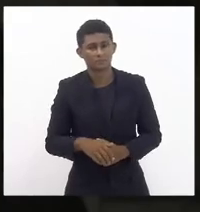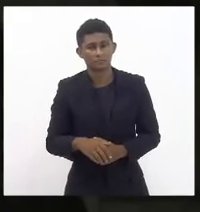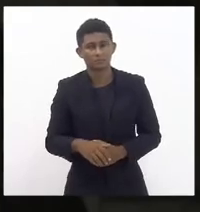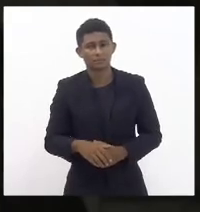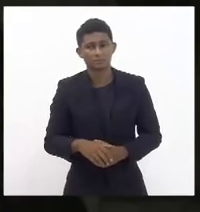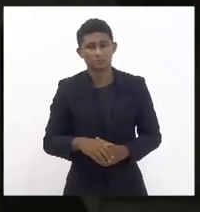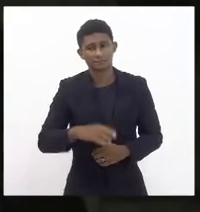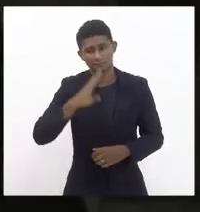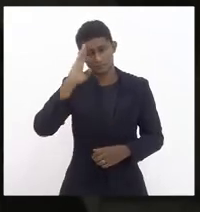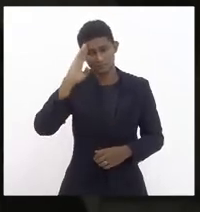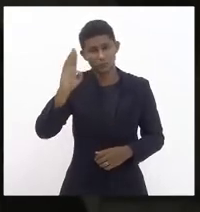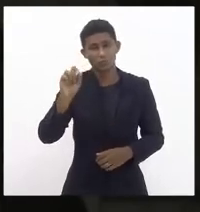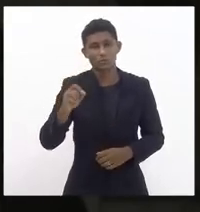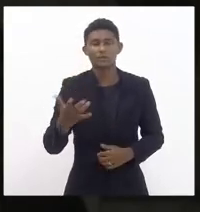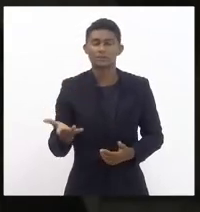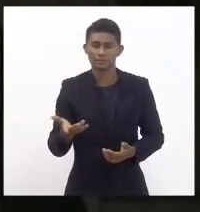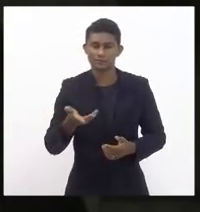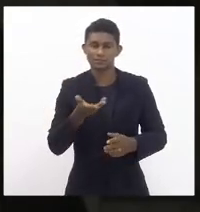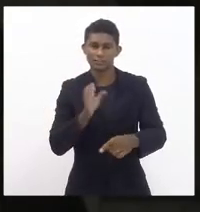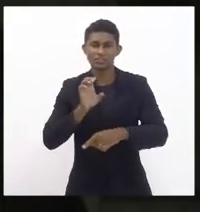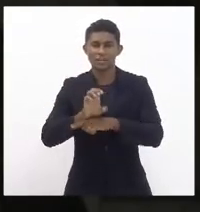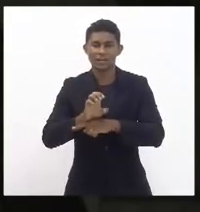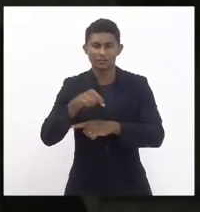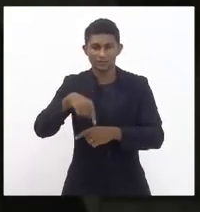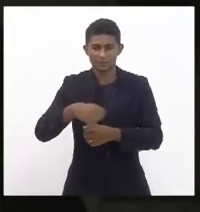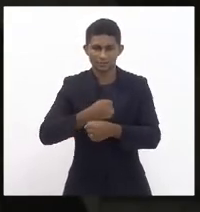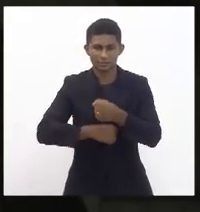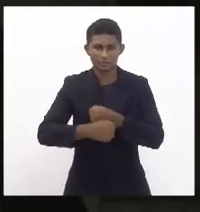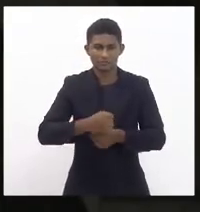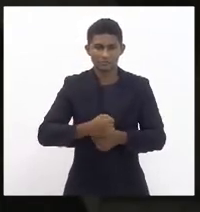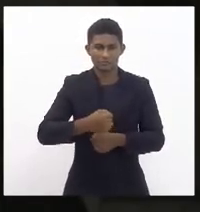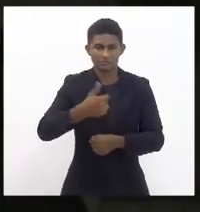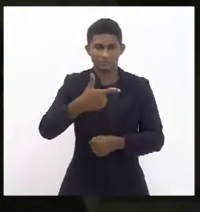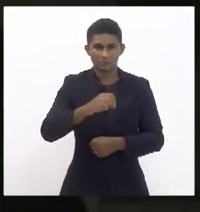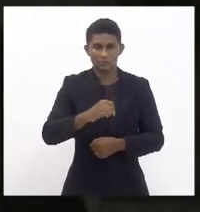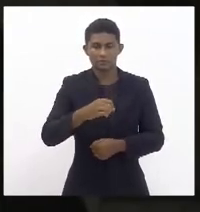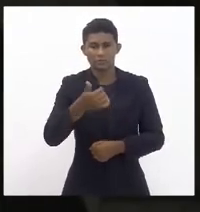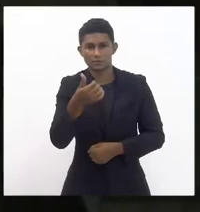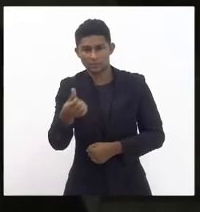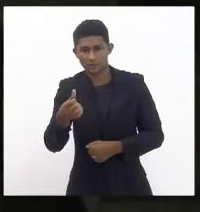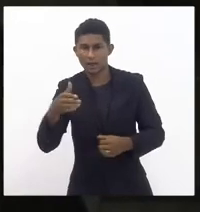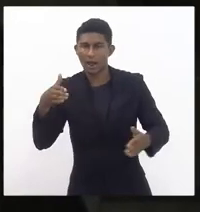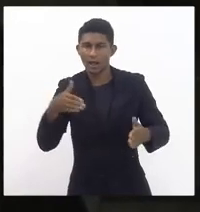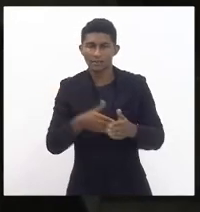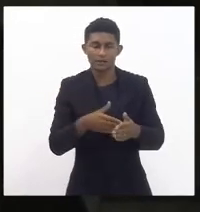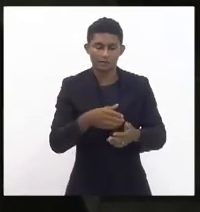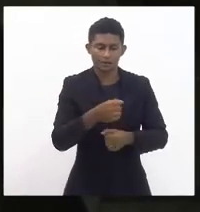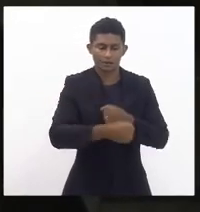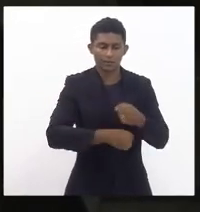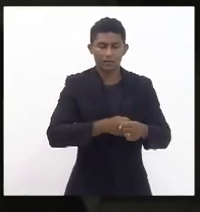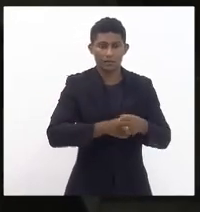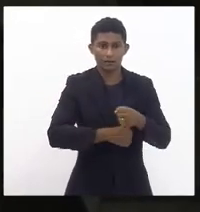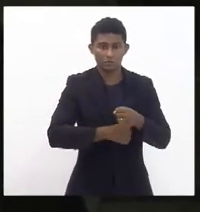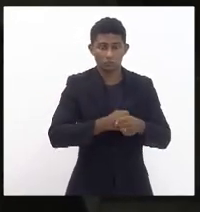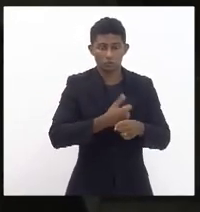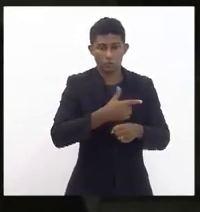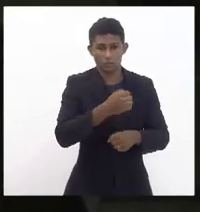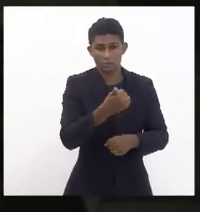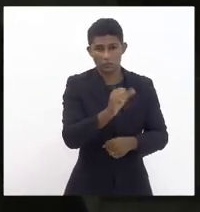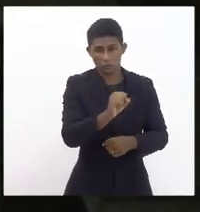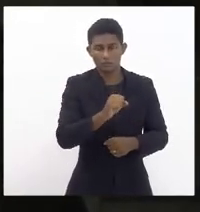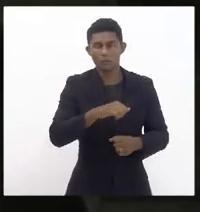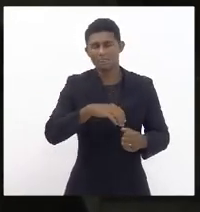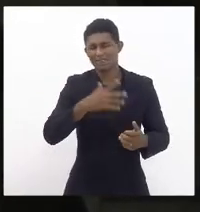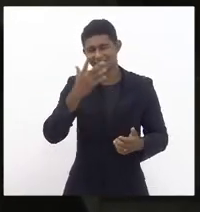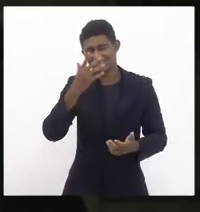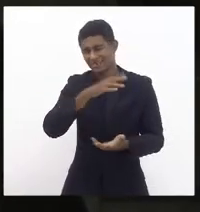uma grande crise que viveu o estado 16 17 hoje 18 aqui continua até existir que o